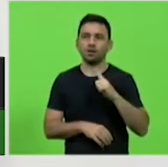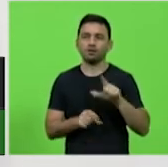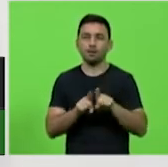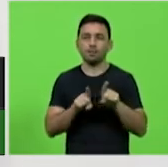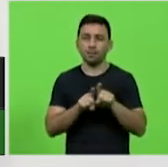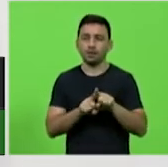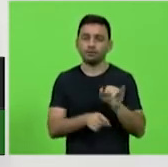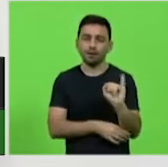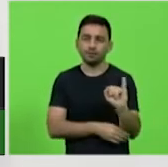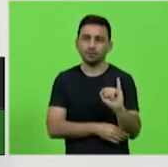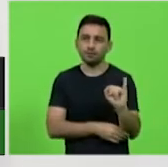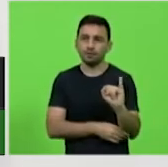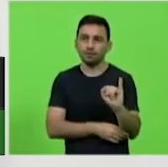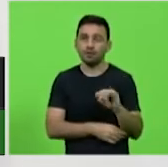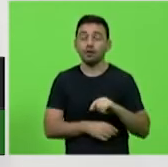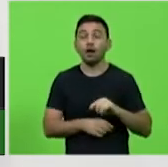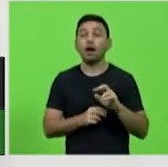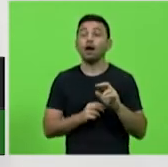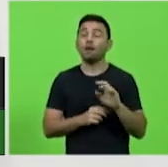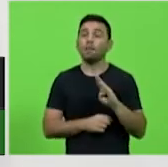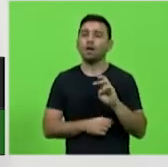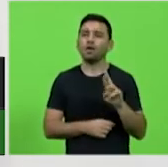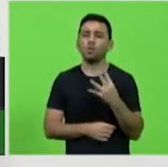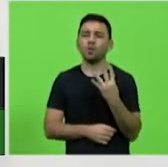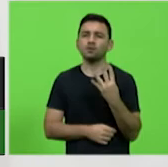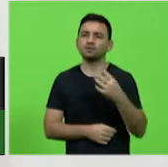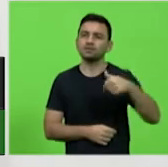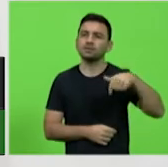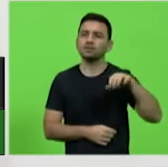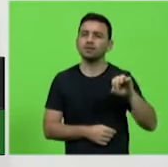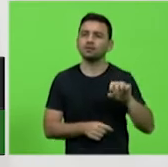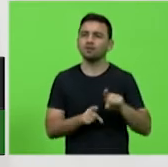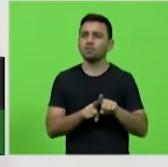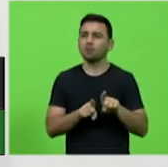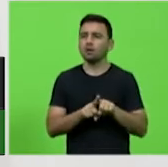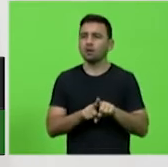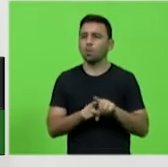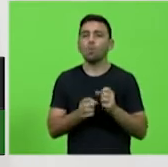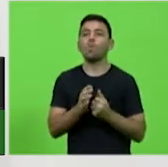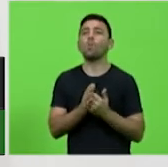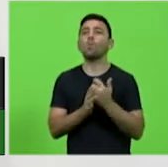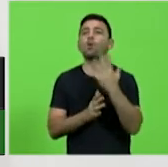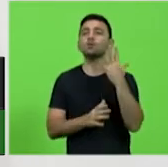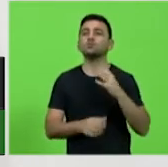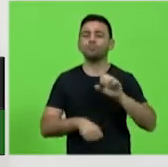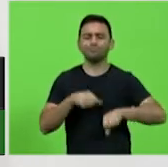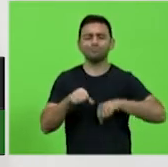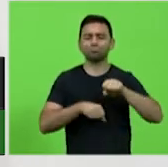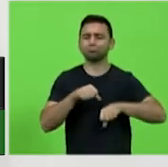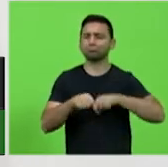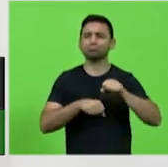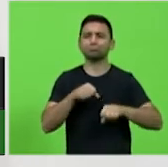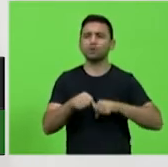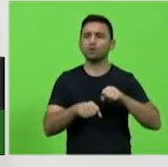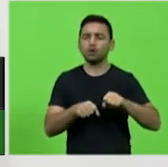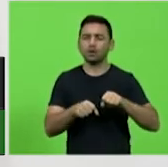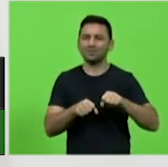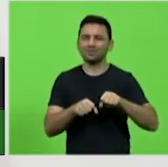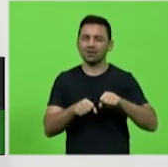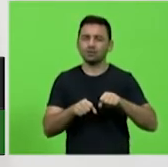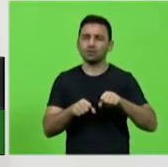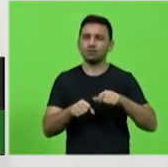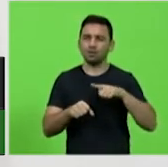Itajaí, da BR-470. Quantos ciclistas não transitam no acostamento